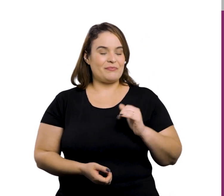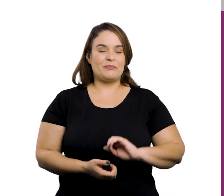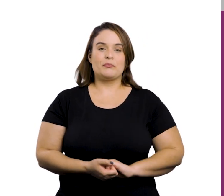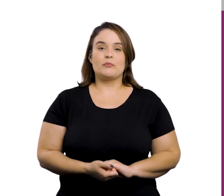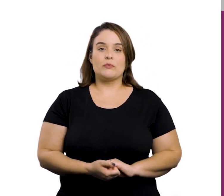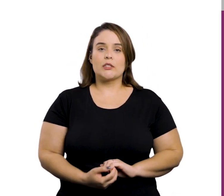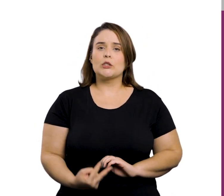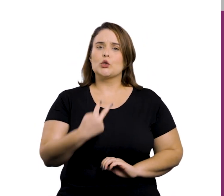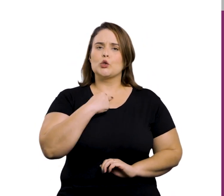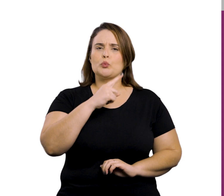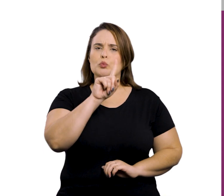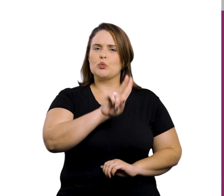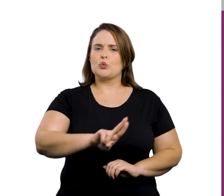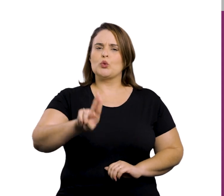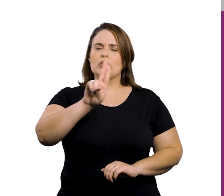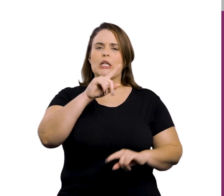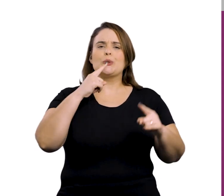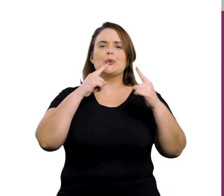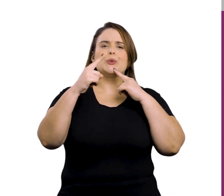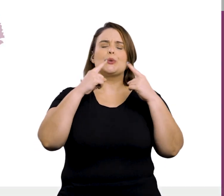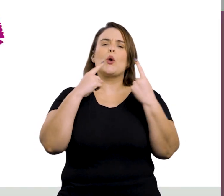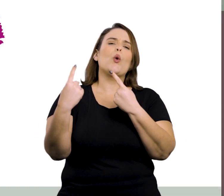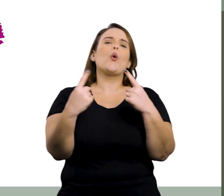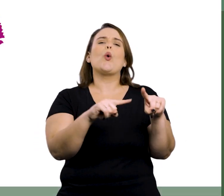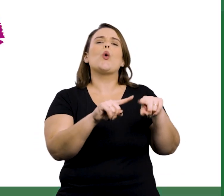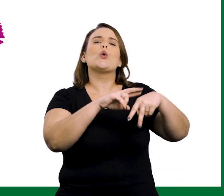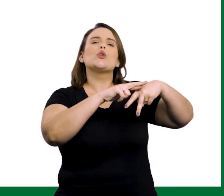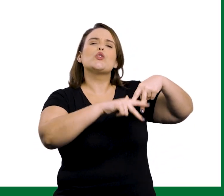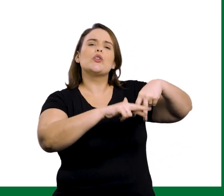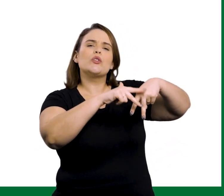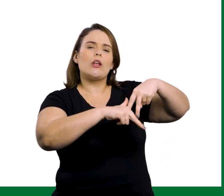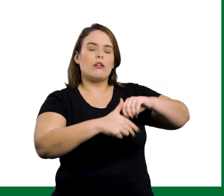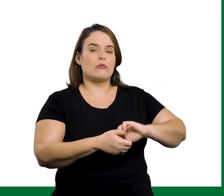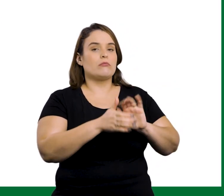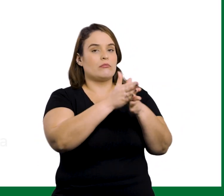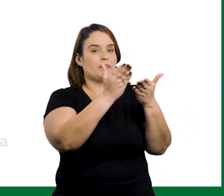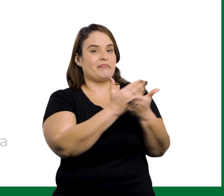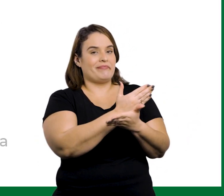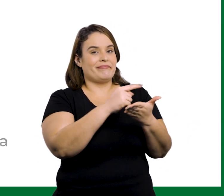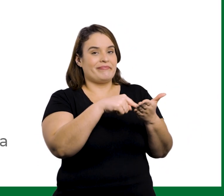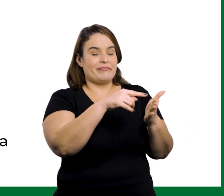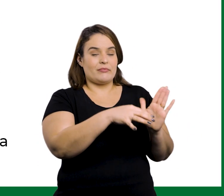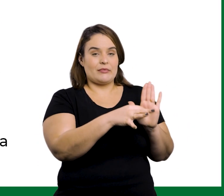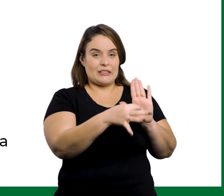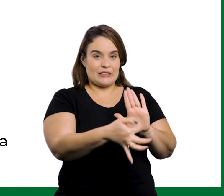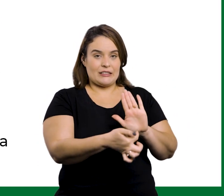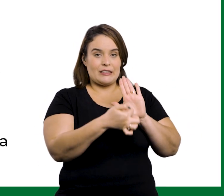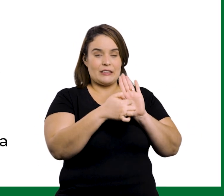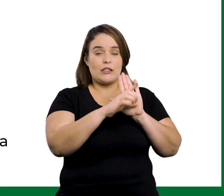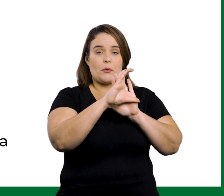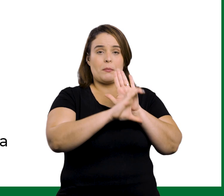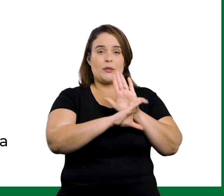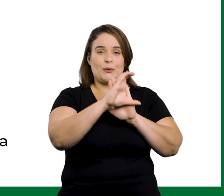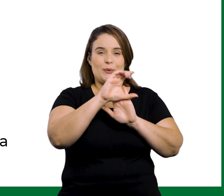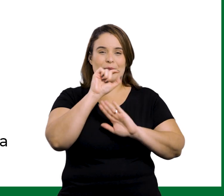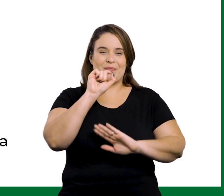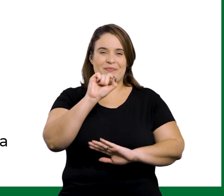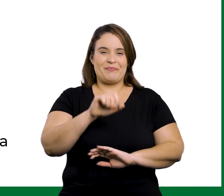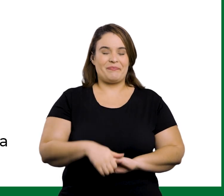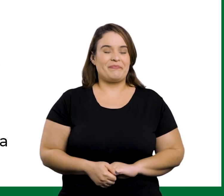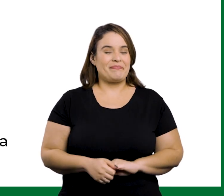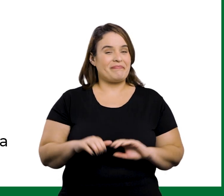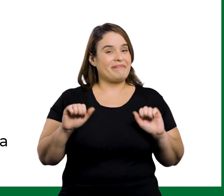Não pode usar discurso antigênero. Leia a referência no livro. Este item do manual tem por base o